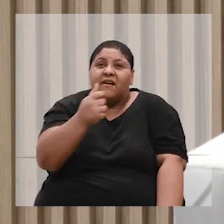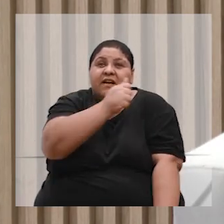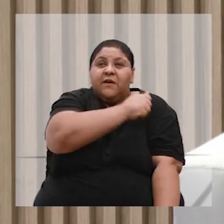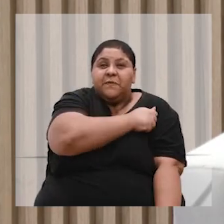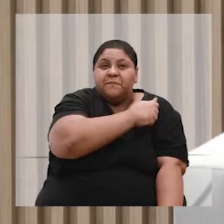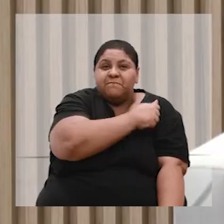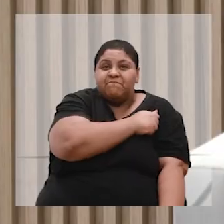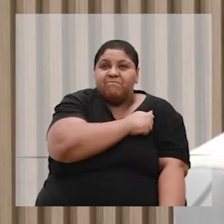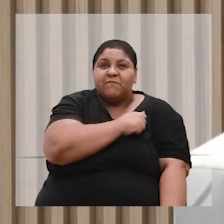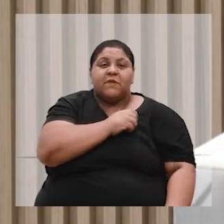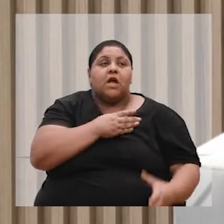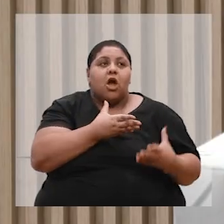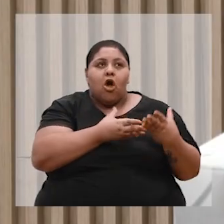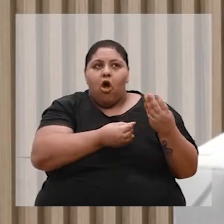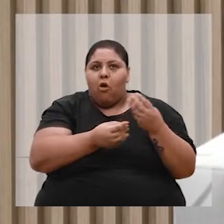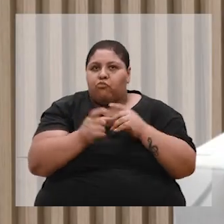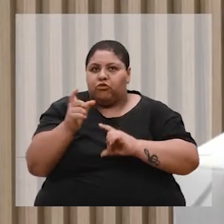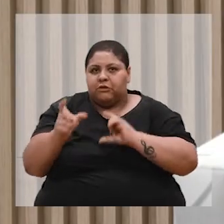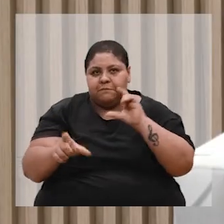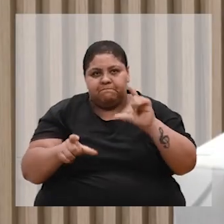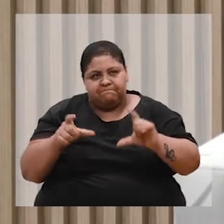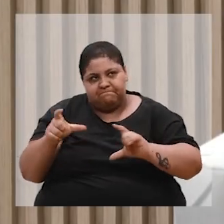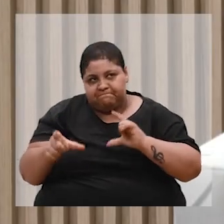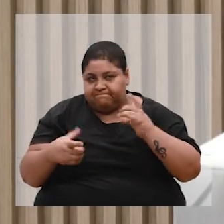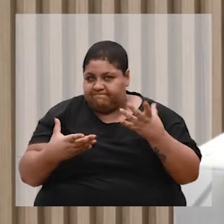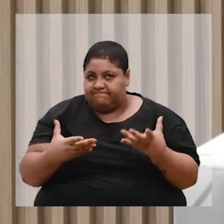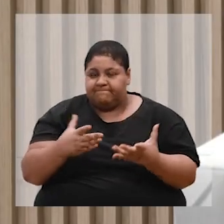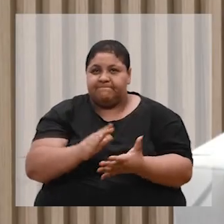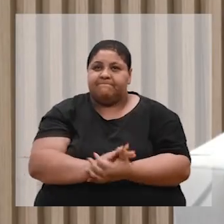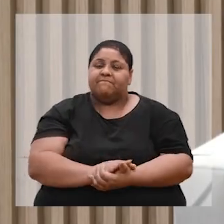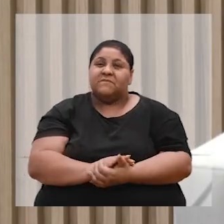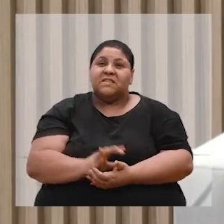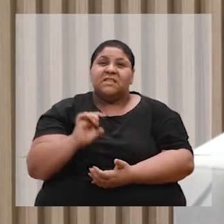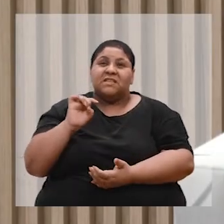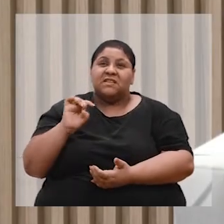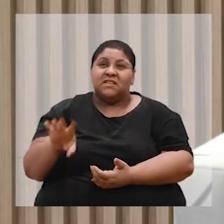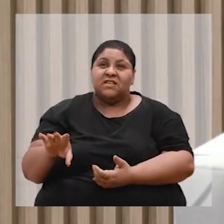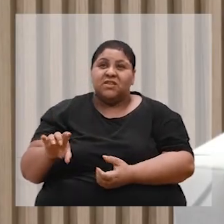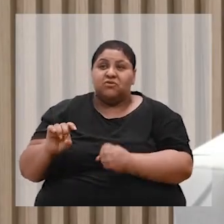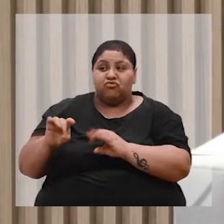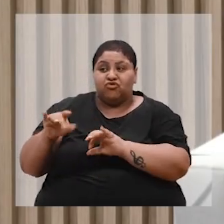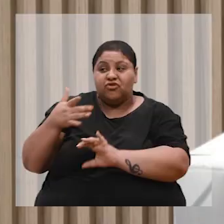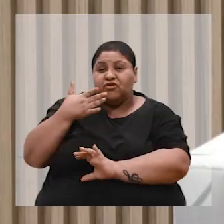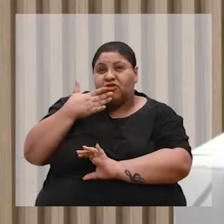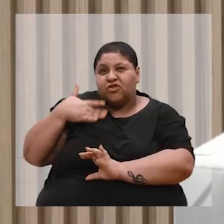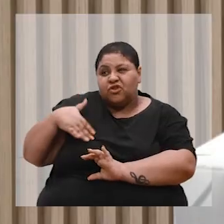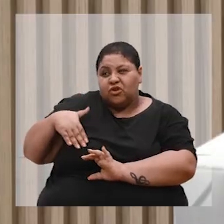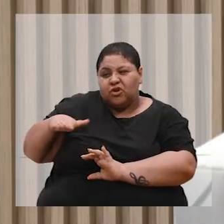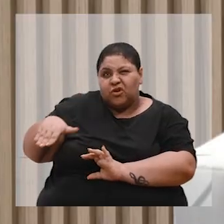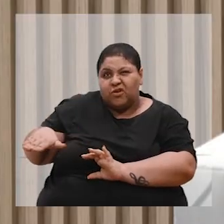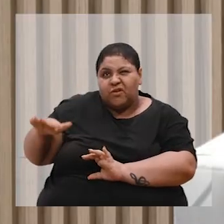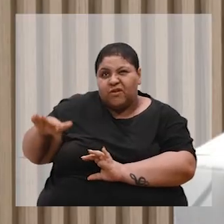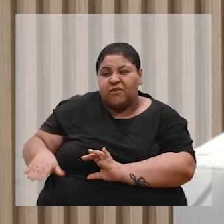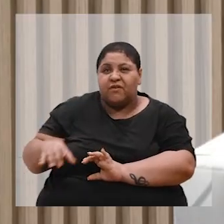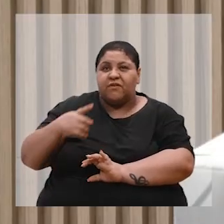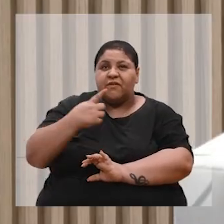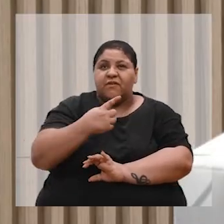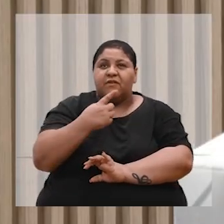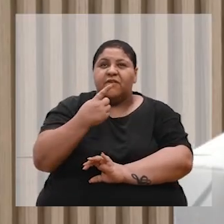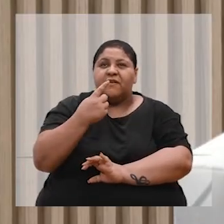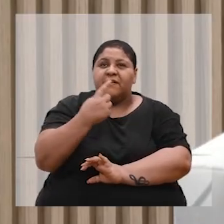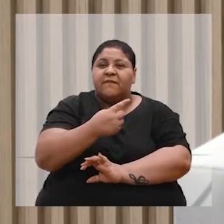46.881 estudantes. É muita gente, muita gente. Só na educação infantil, os pequenininhos, são